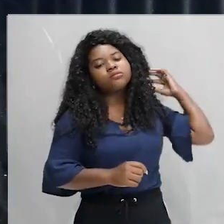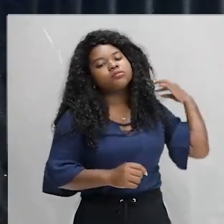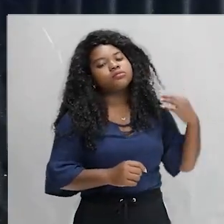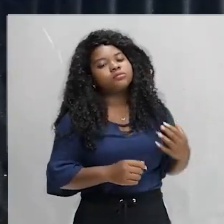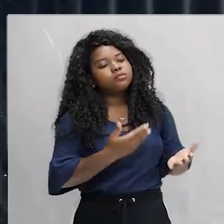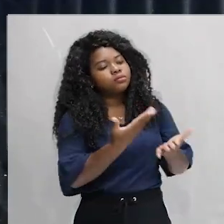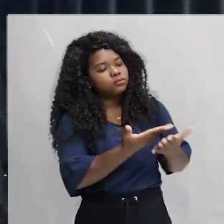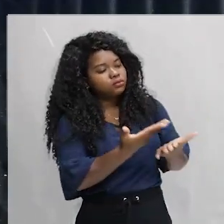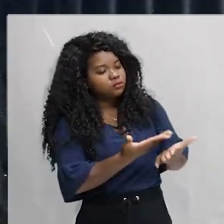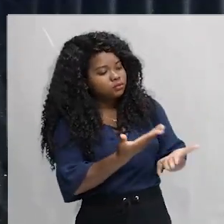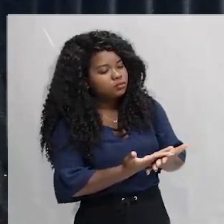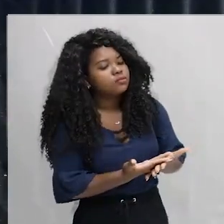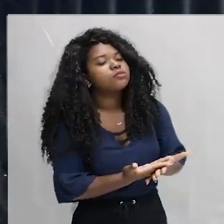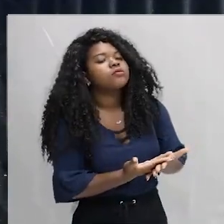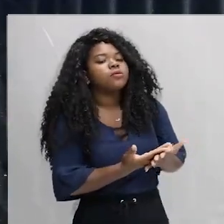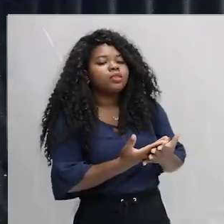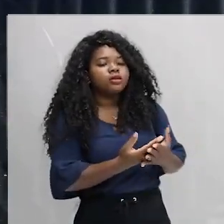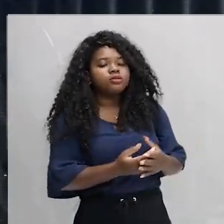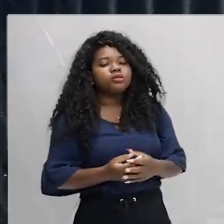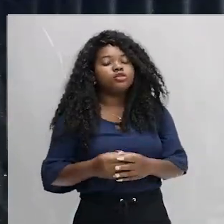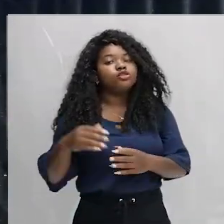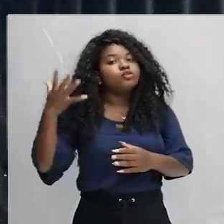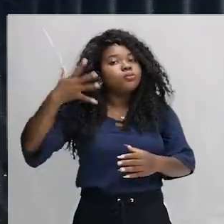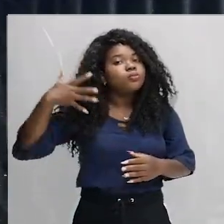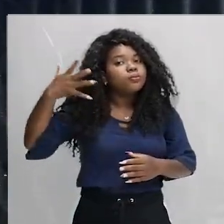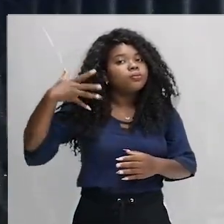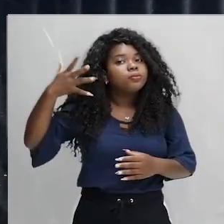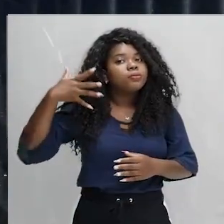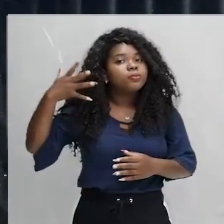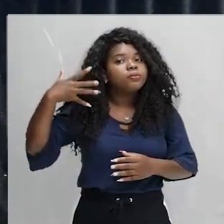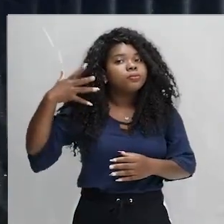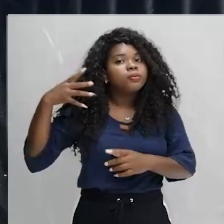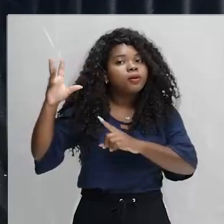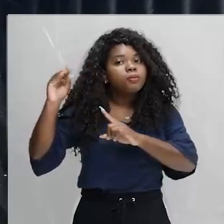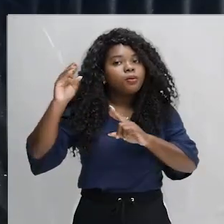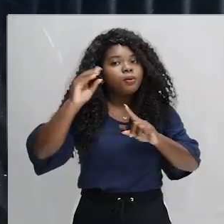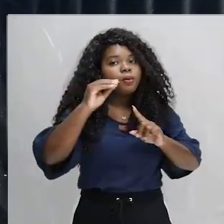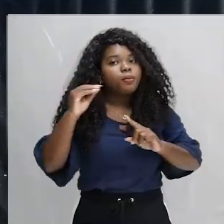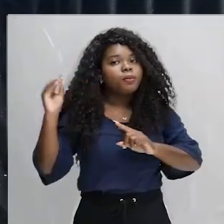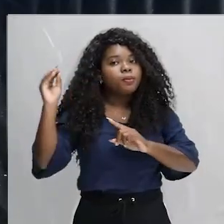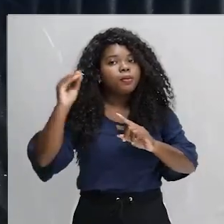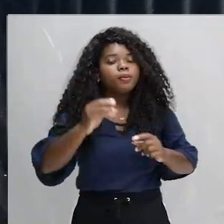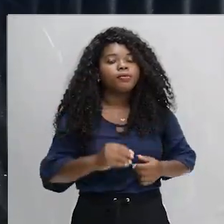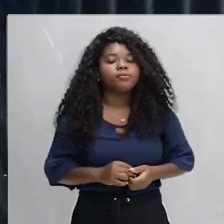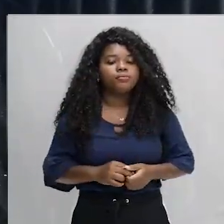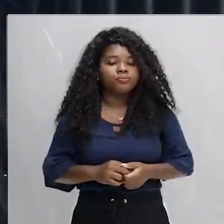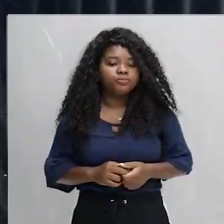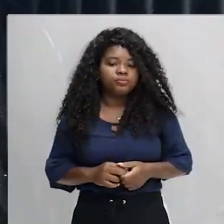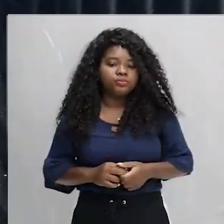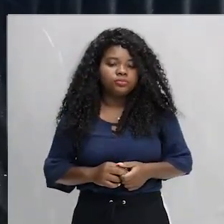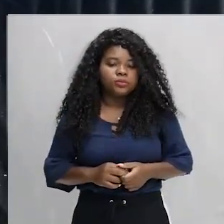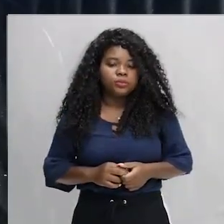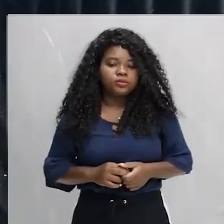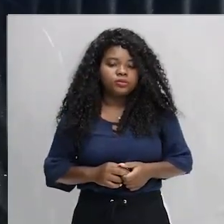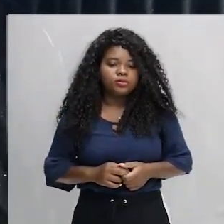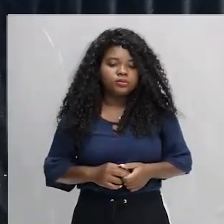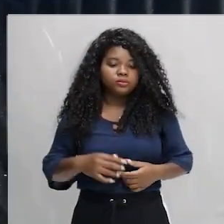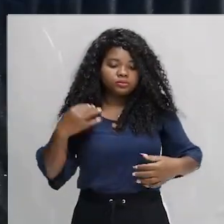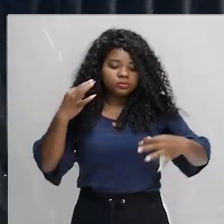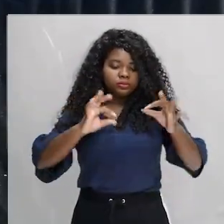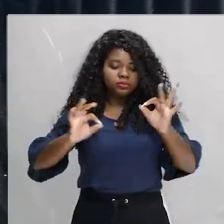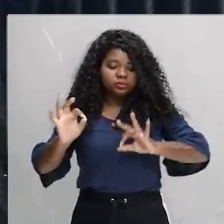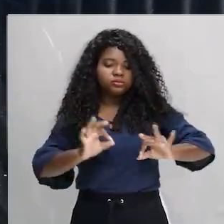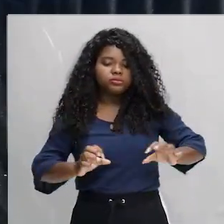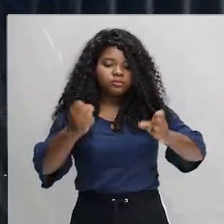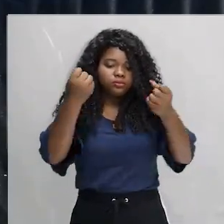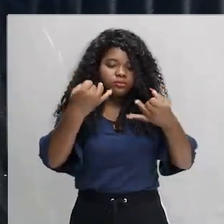de estudo, né? Um ambiente talvez de palestra. Parece assim que ele está em frente a mais de uma pessoa, né? A vestimenta dele eu já falei,